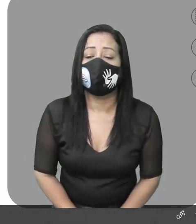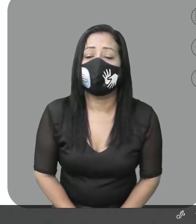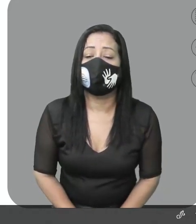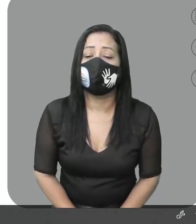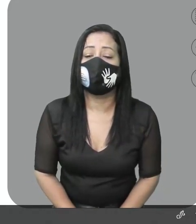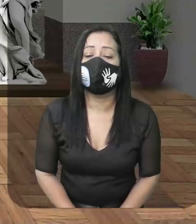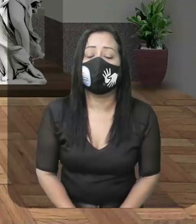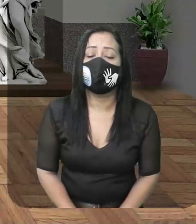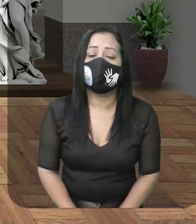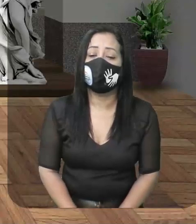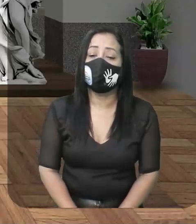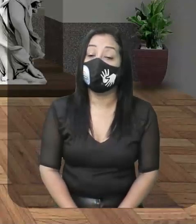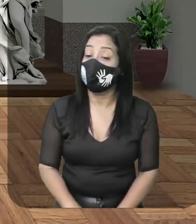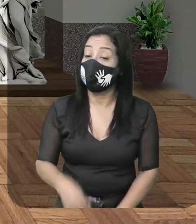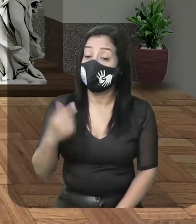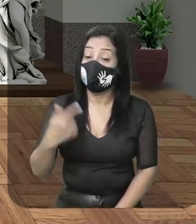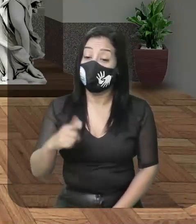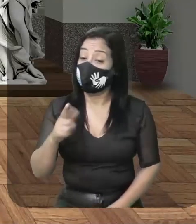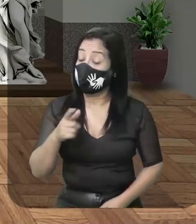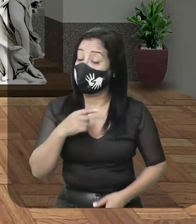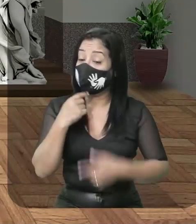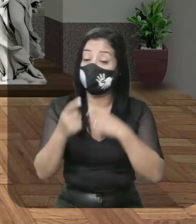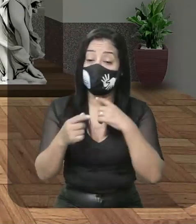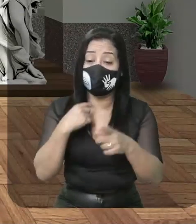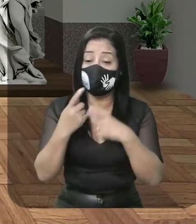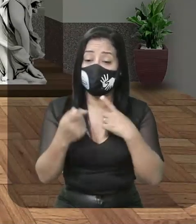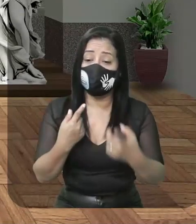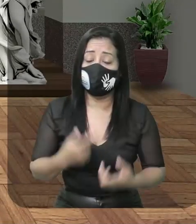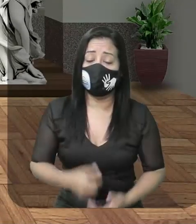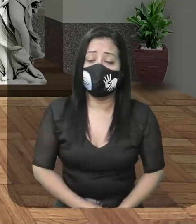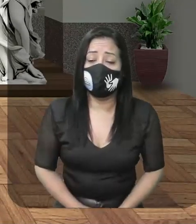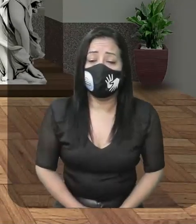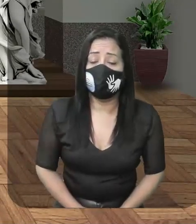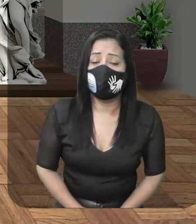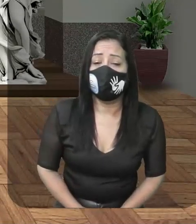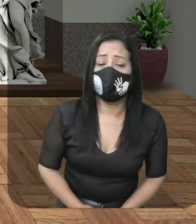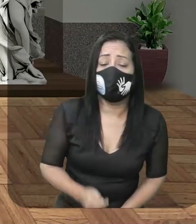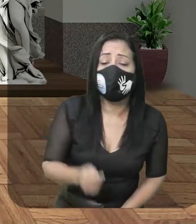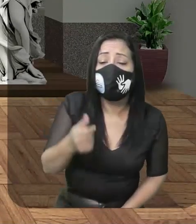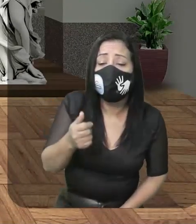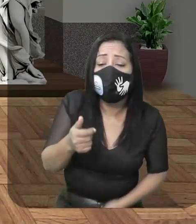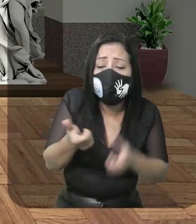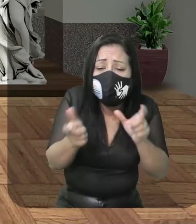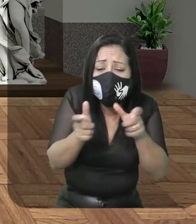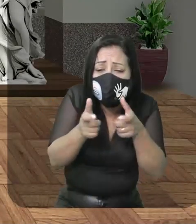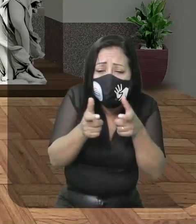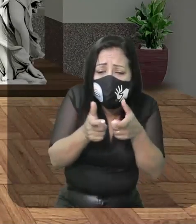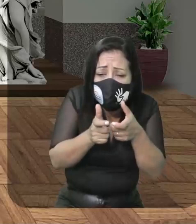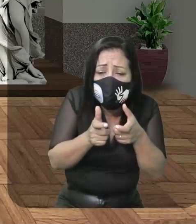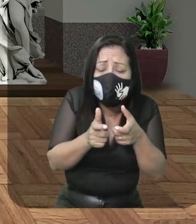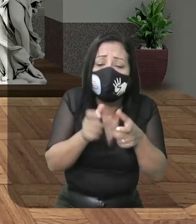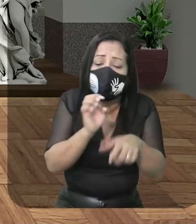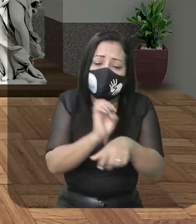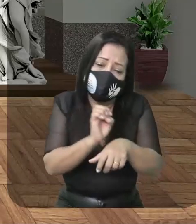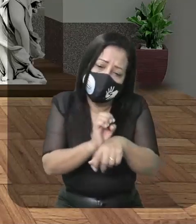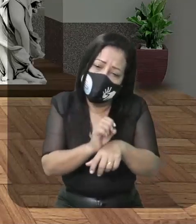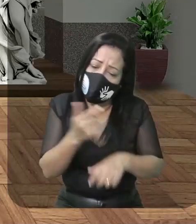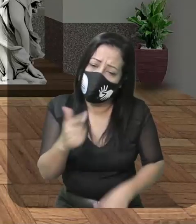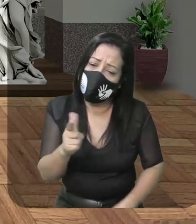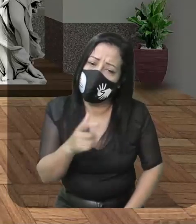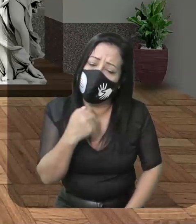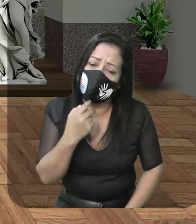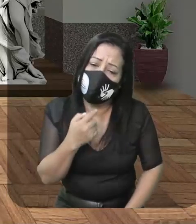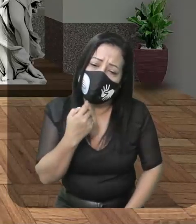Pessoal, não tem dúvida dessa aí. Esses pequenos estados não tem dúvida. Nós só